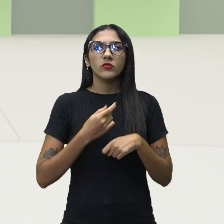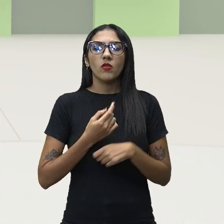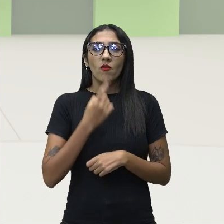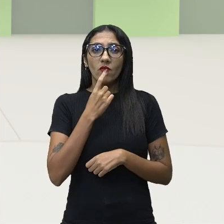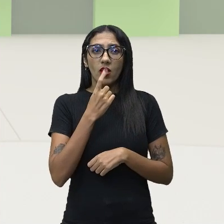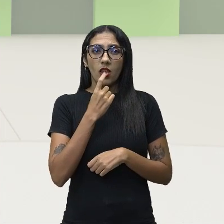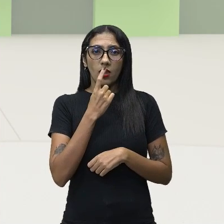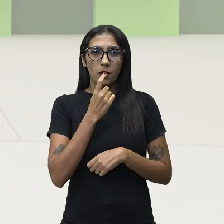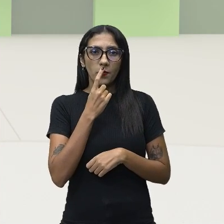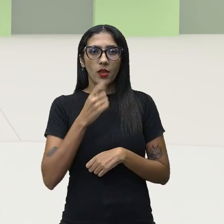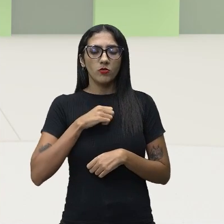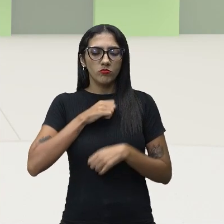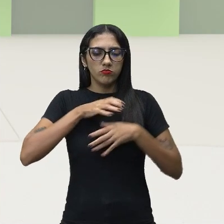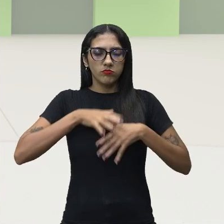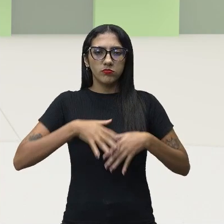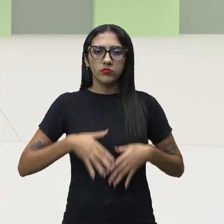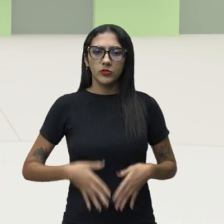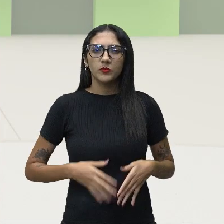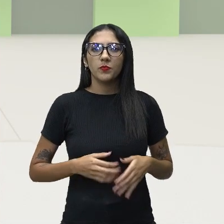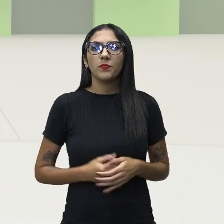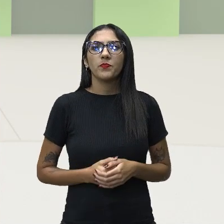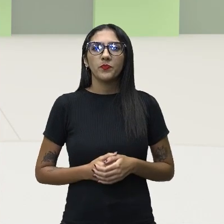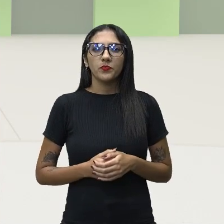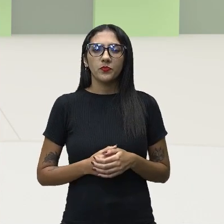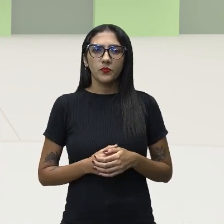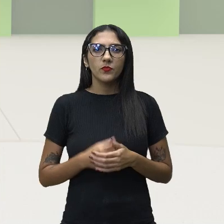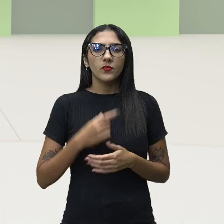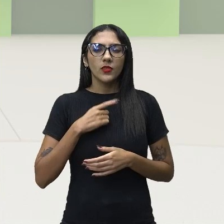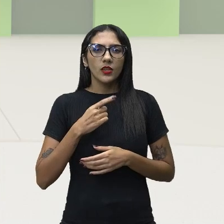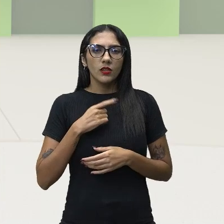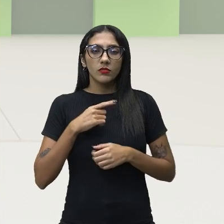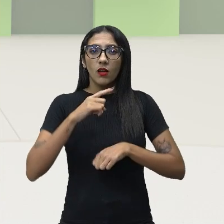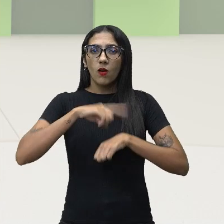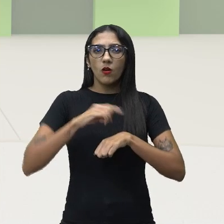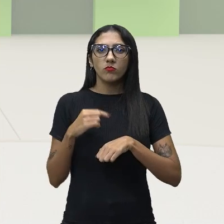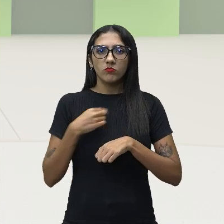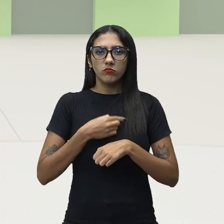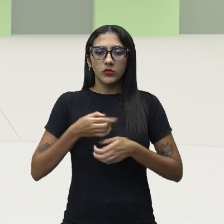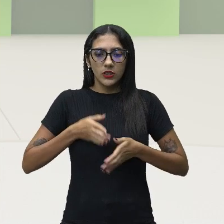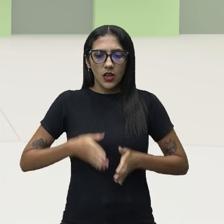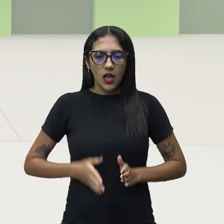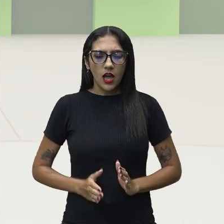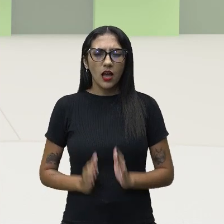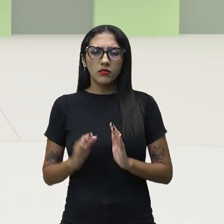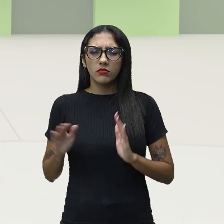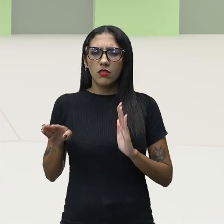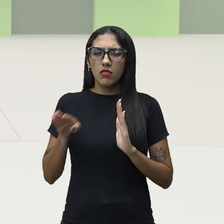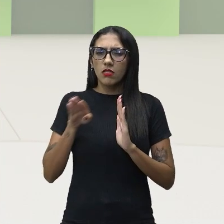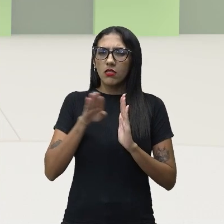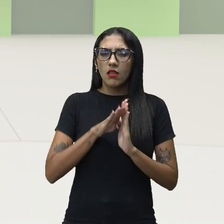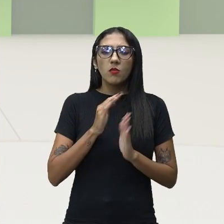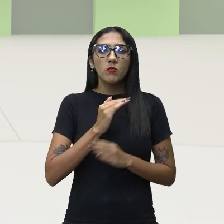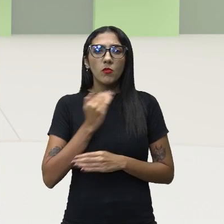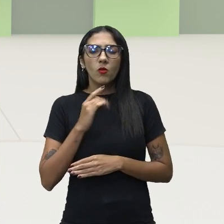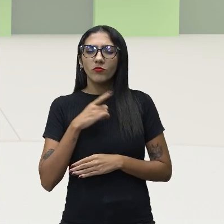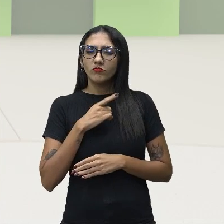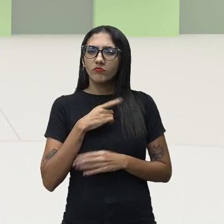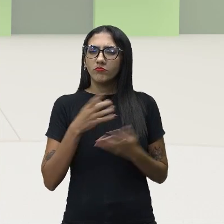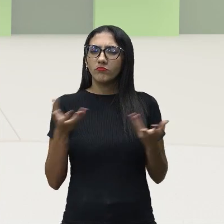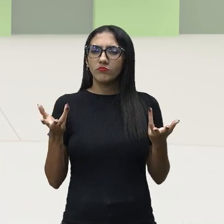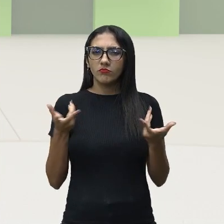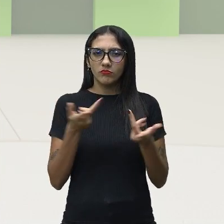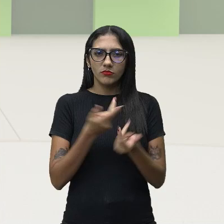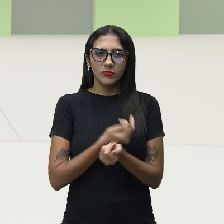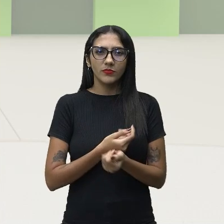sangue, né, para todo o corpo, desde o momento que ele é gerado dentro do útero materno até o dia que a gente morre, né? Então ele é um órgão incrível. Então